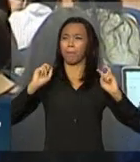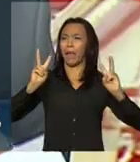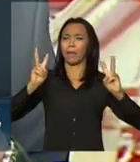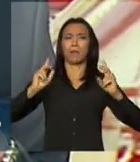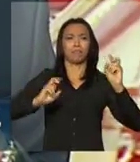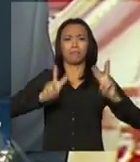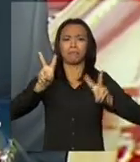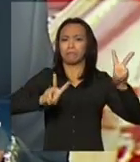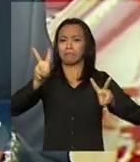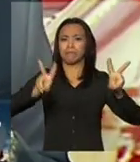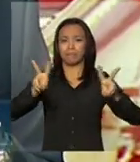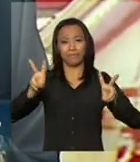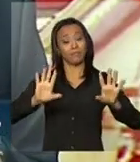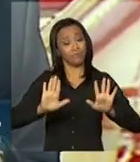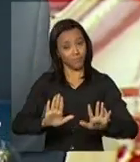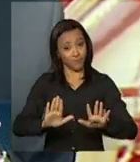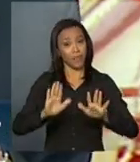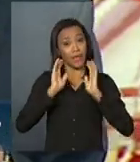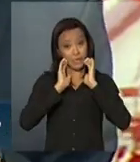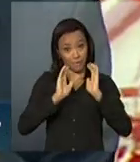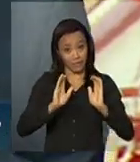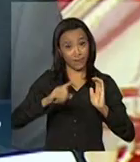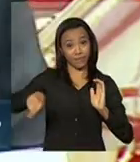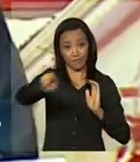Mas respeitamos os que